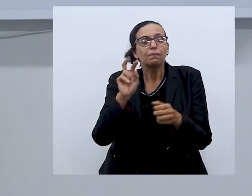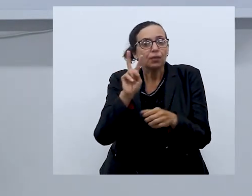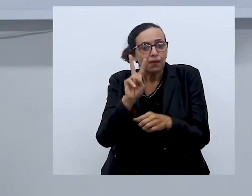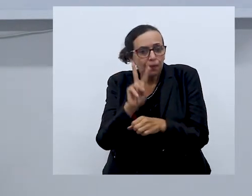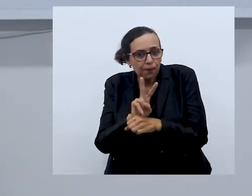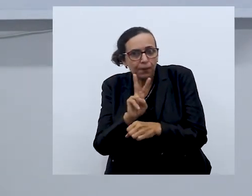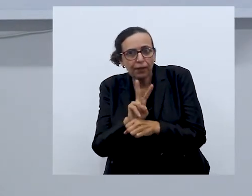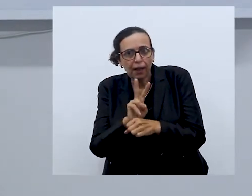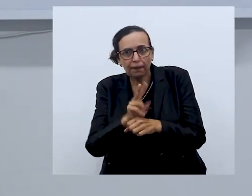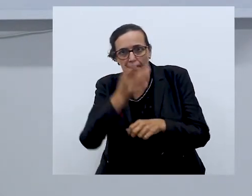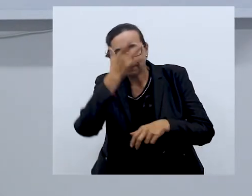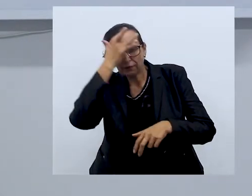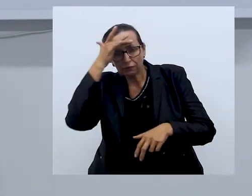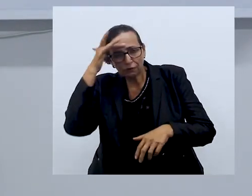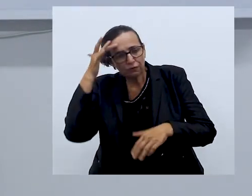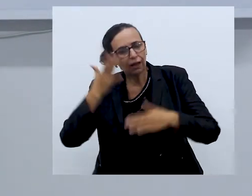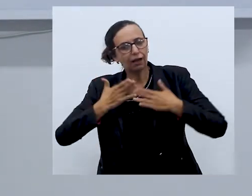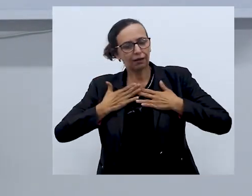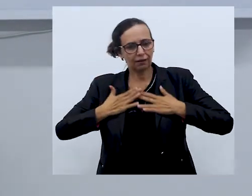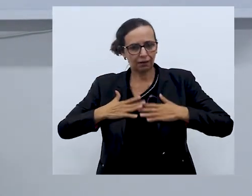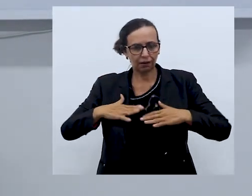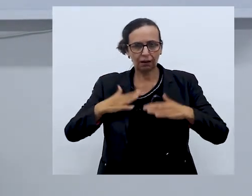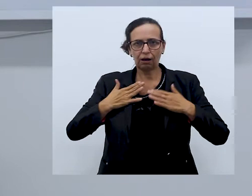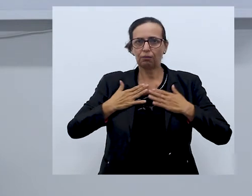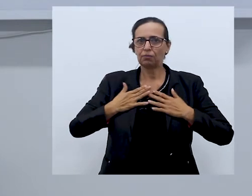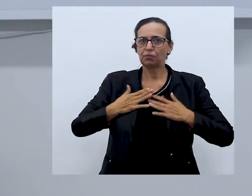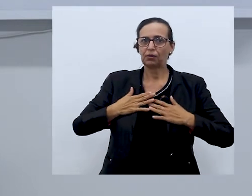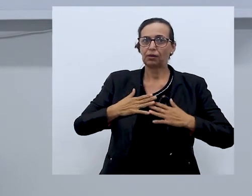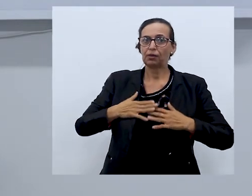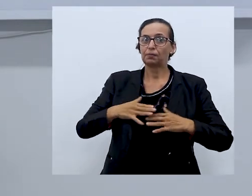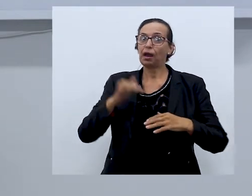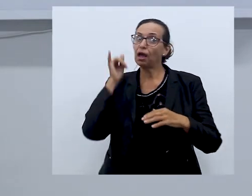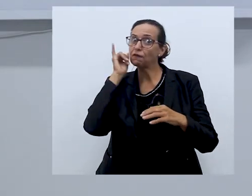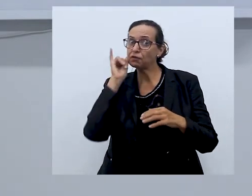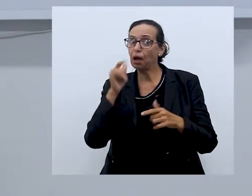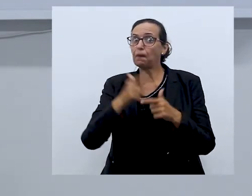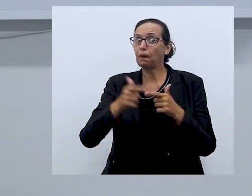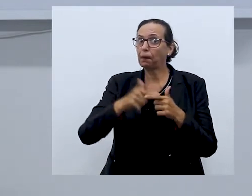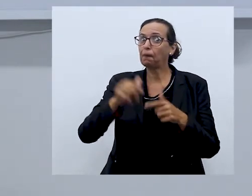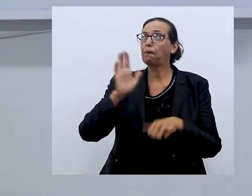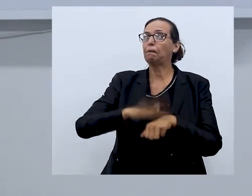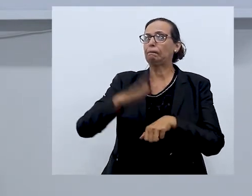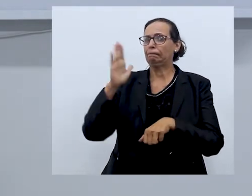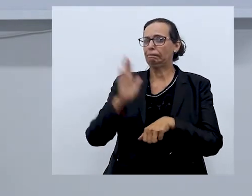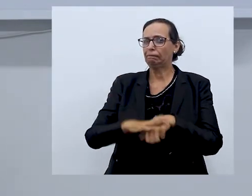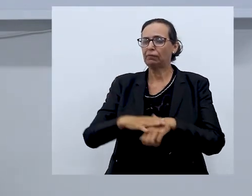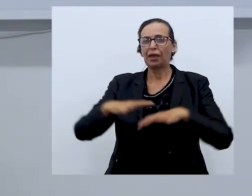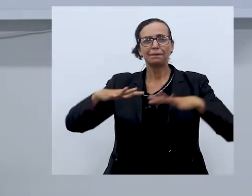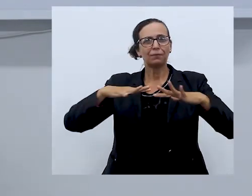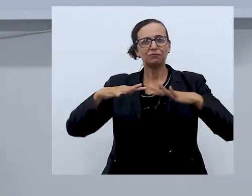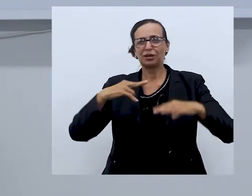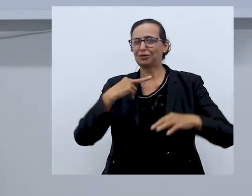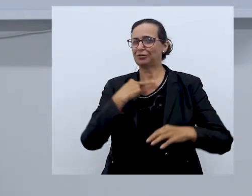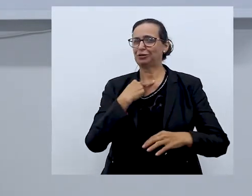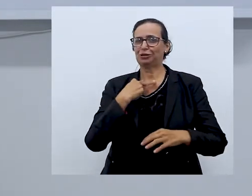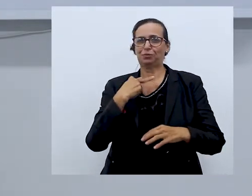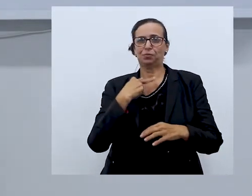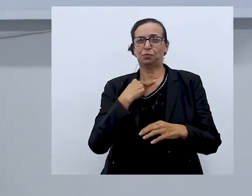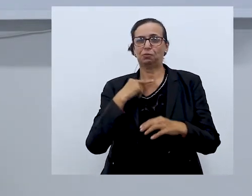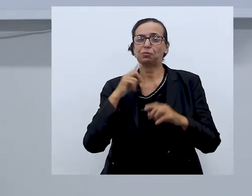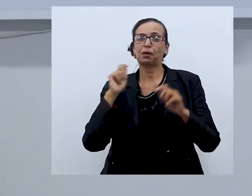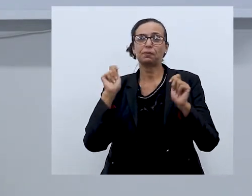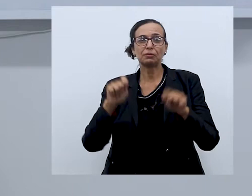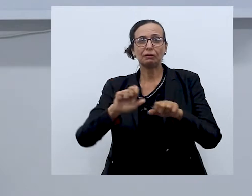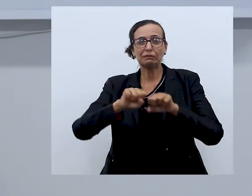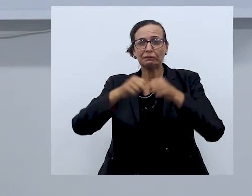ela ficar calma perante essa situação para que não aumente o seu quadro relacionado e também para que ela não se movimente, visto que o movimento pode causar